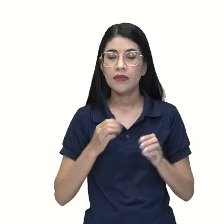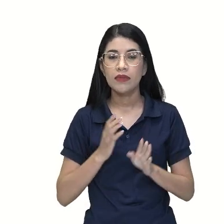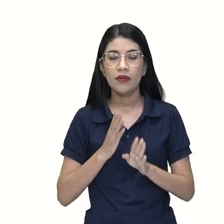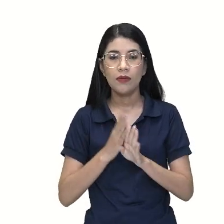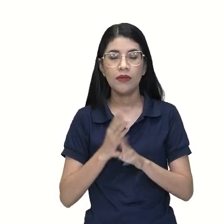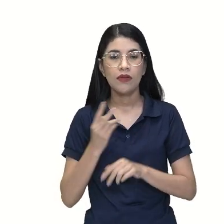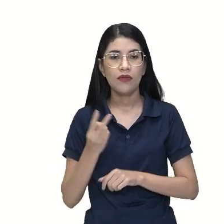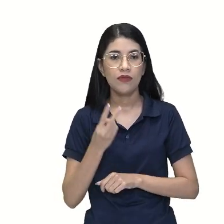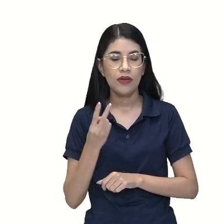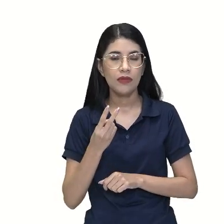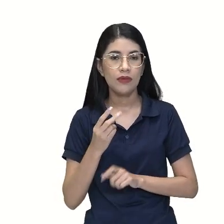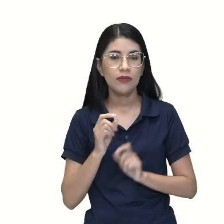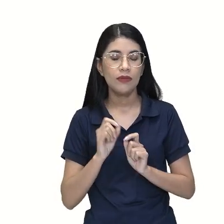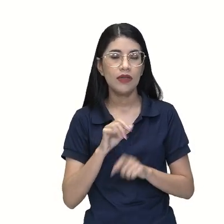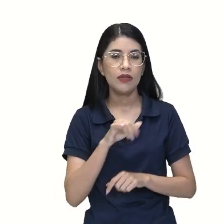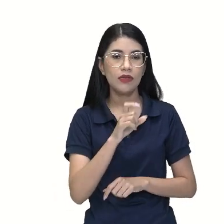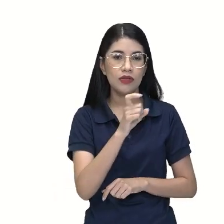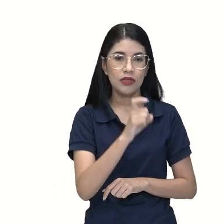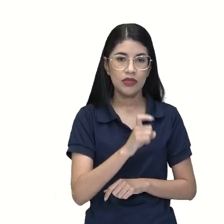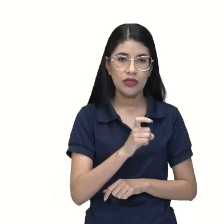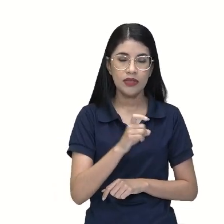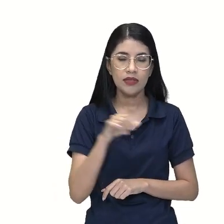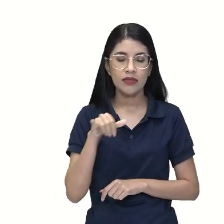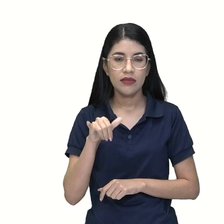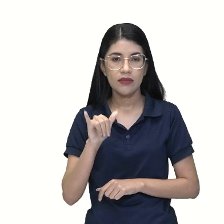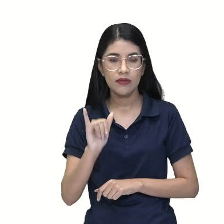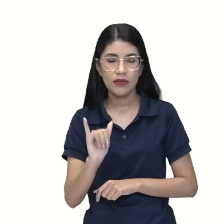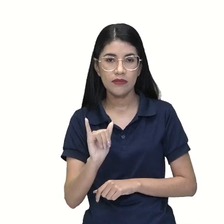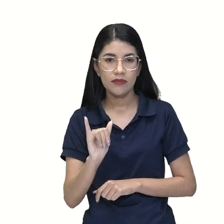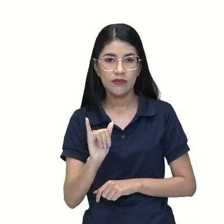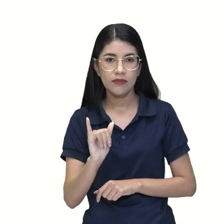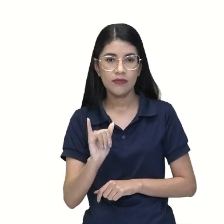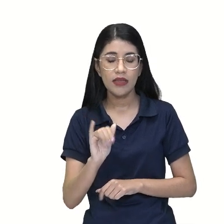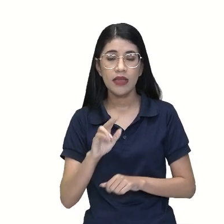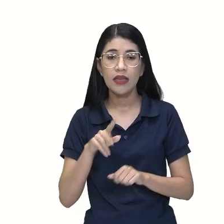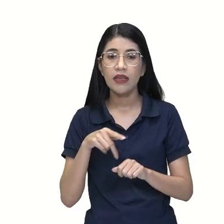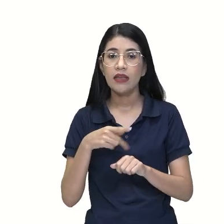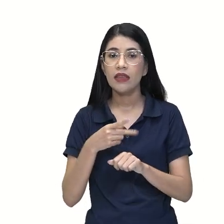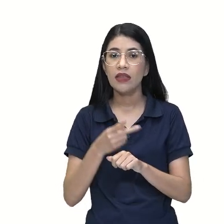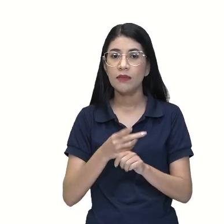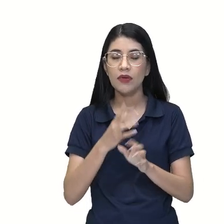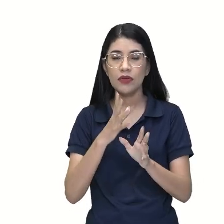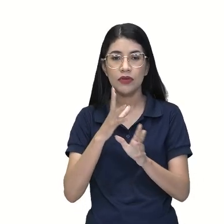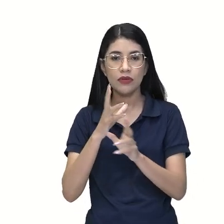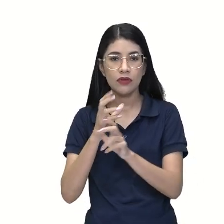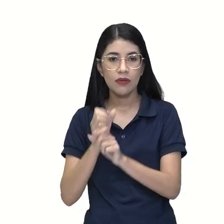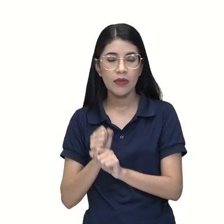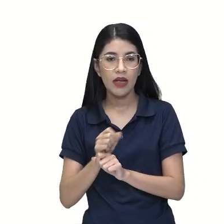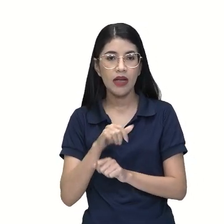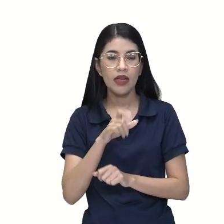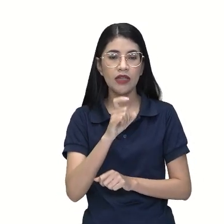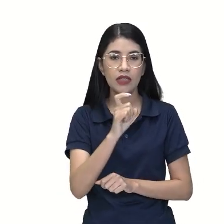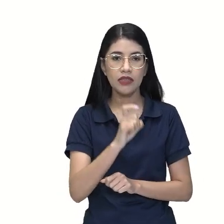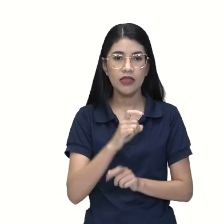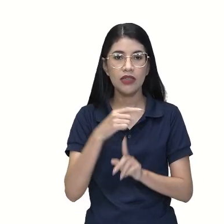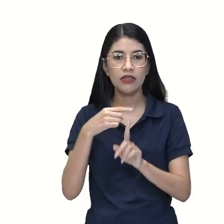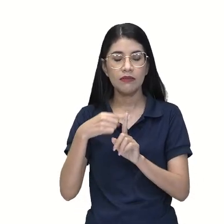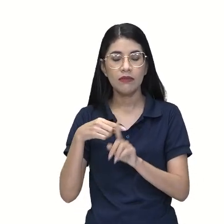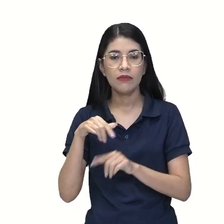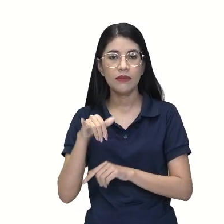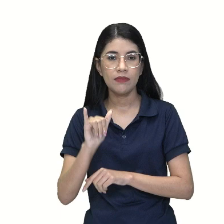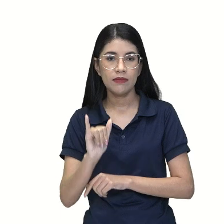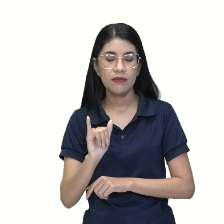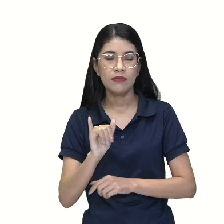o valor de x e o valor de y e em seguida faça a soma dos dois. É isso que está sendo